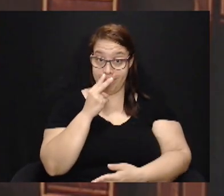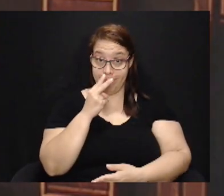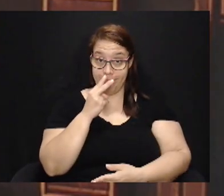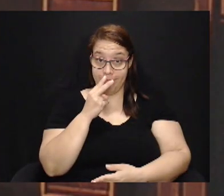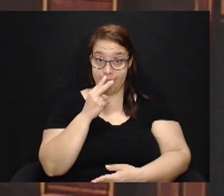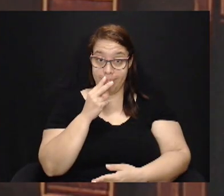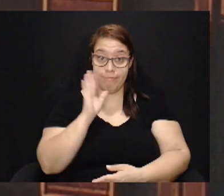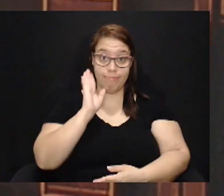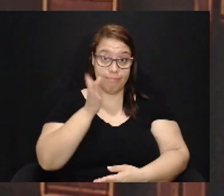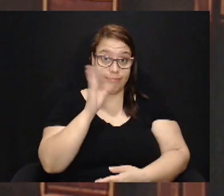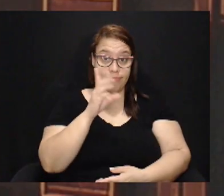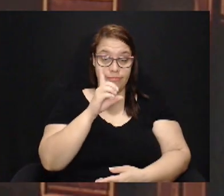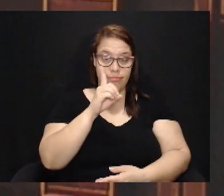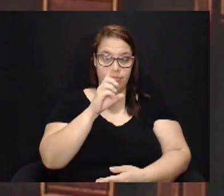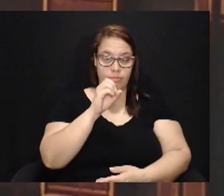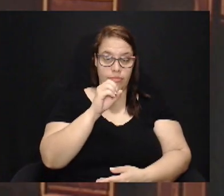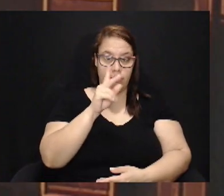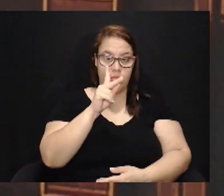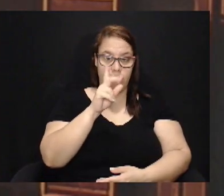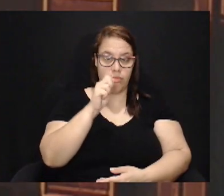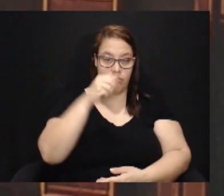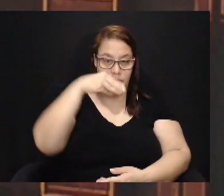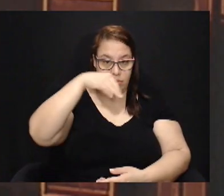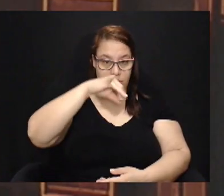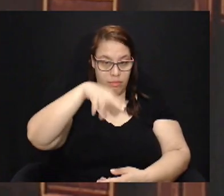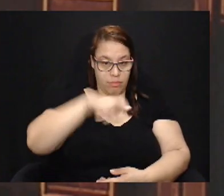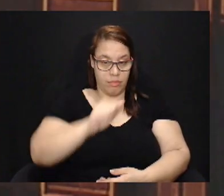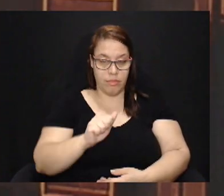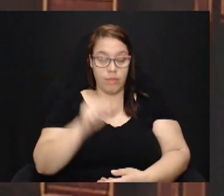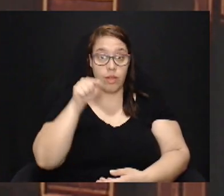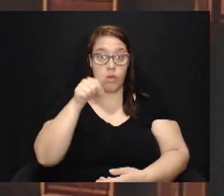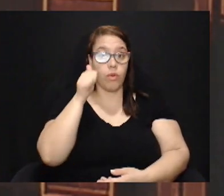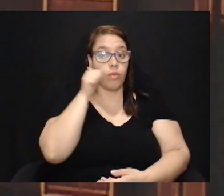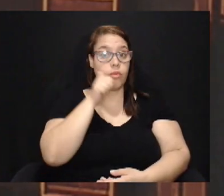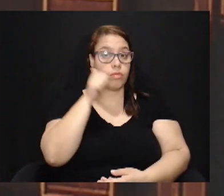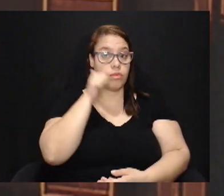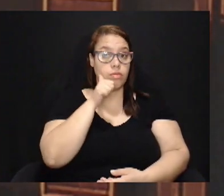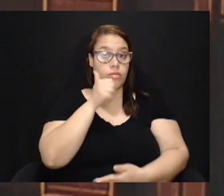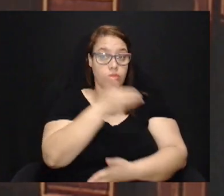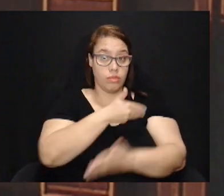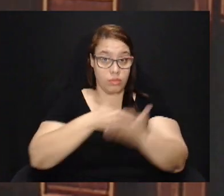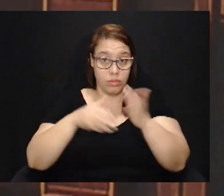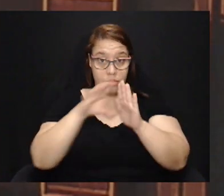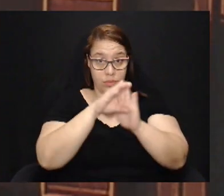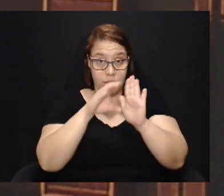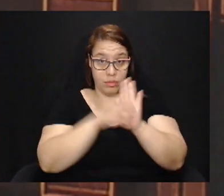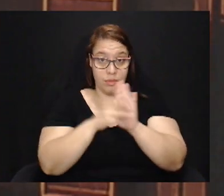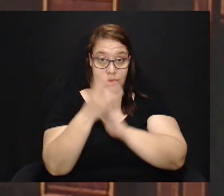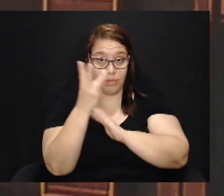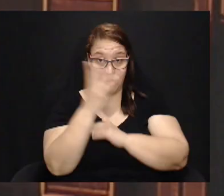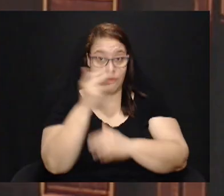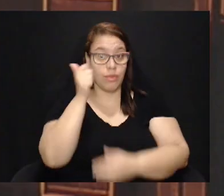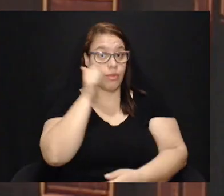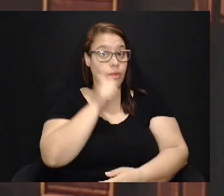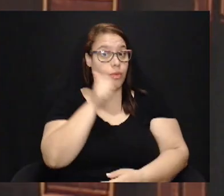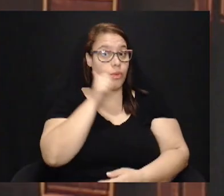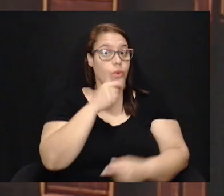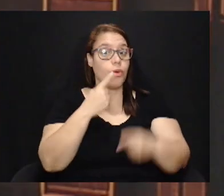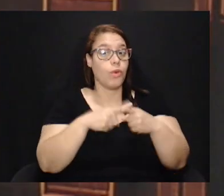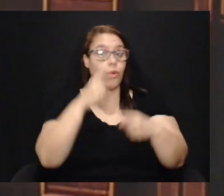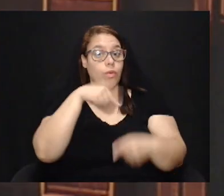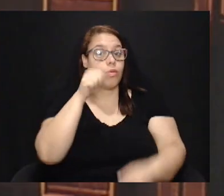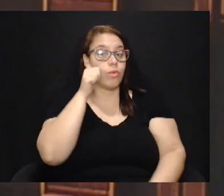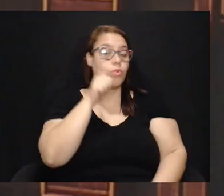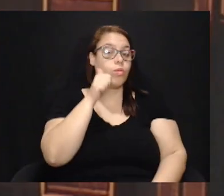imediata de dopamina. Por que quando vocês, mulheres, a gente está participando de um programa hoje com 3 mulheres, por que vocês, mulheres, quando